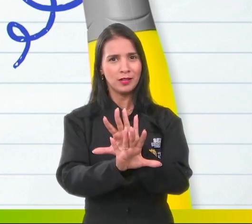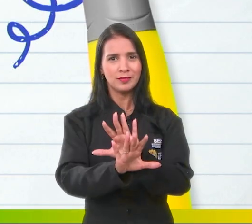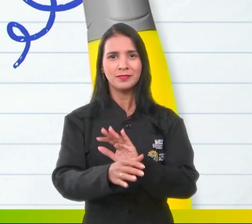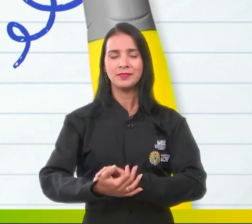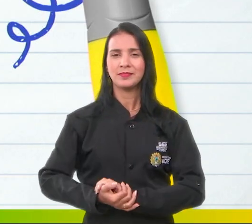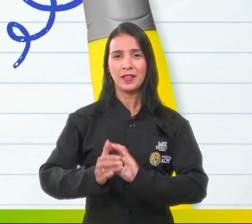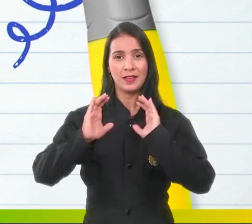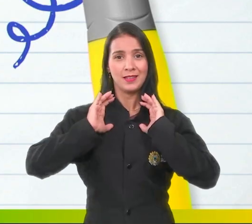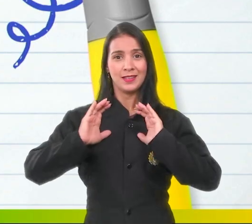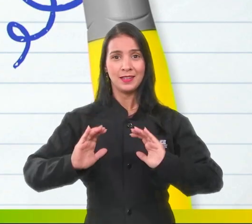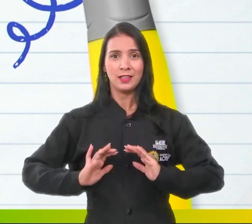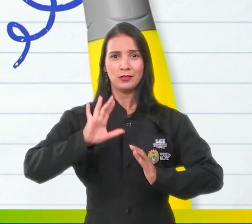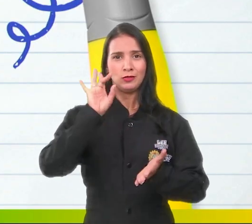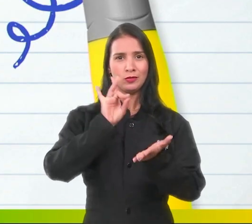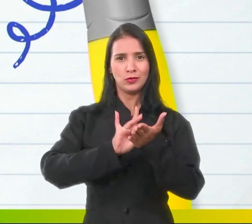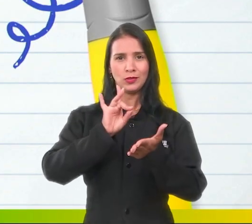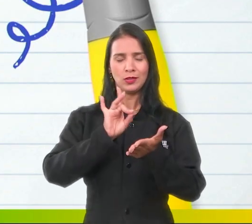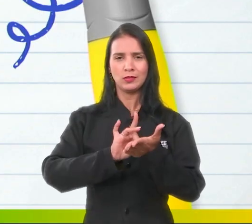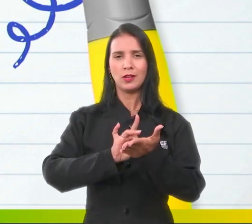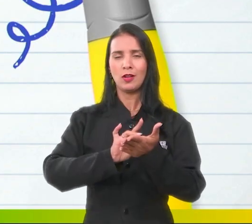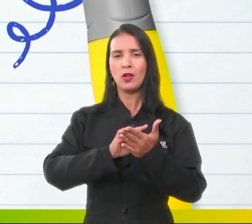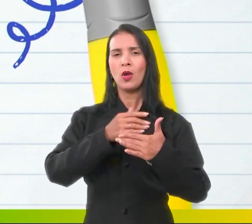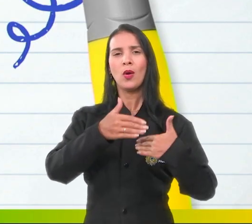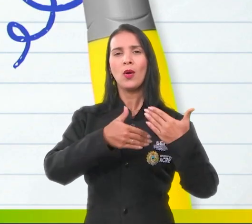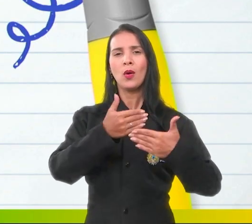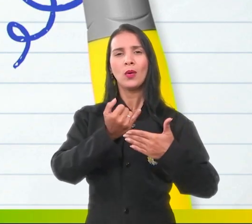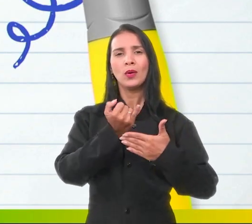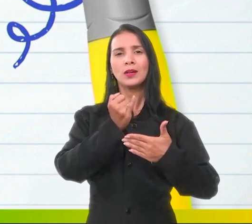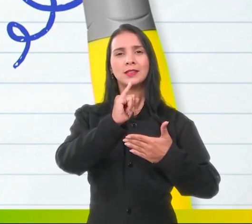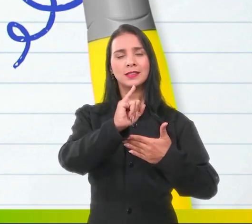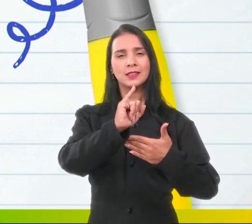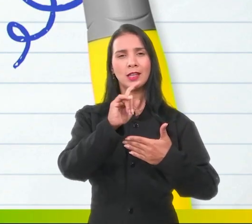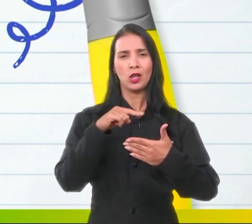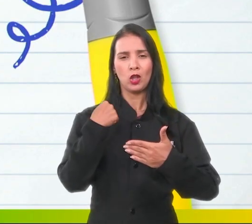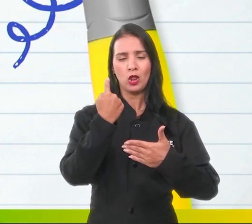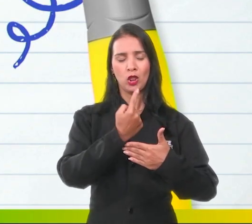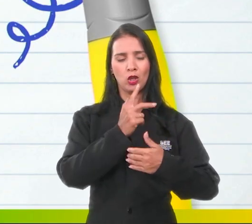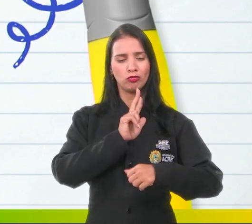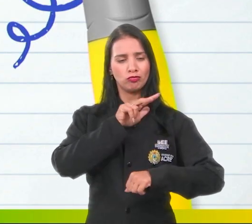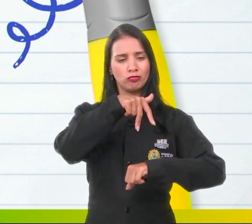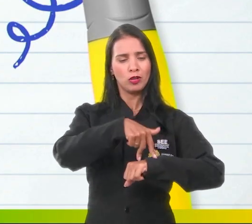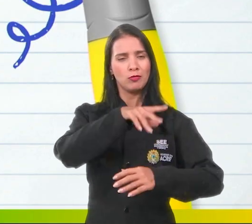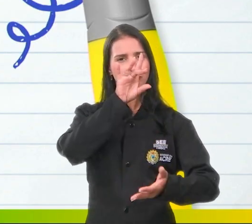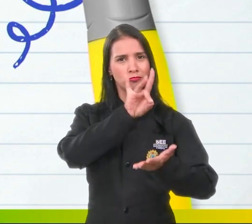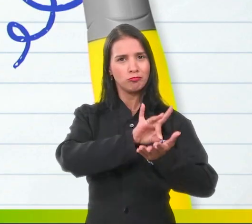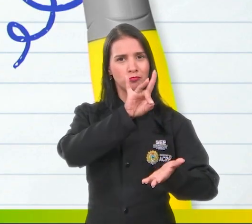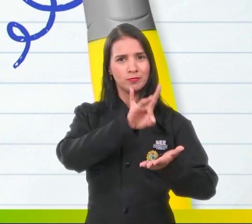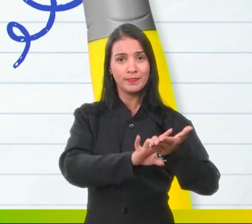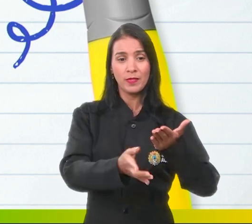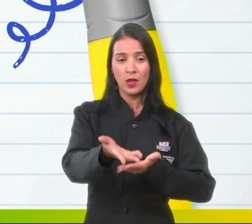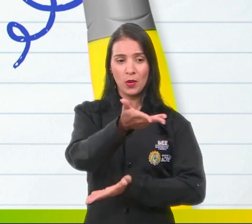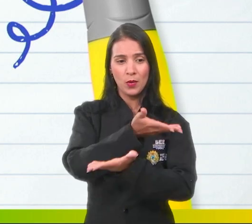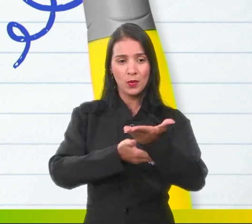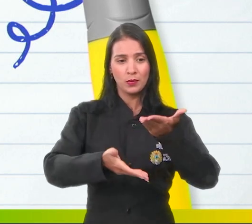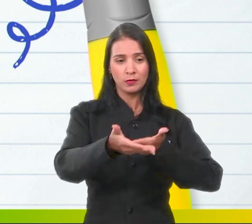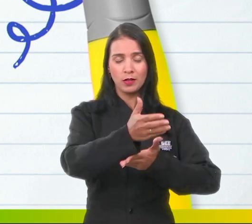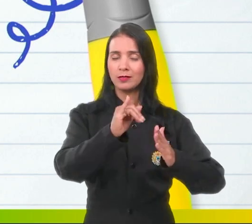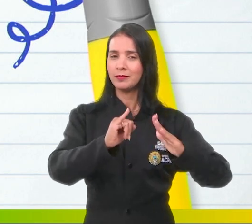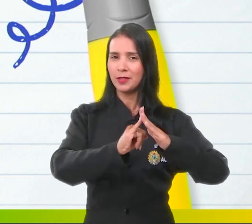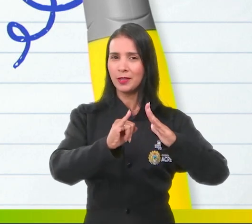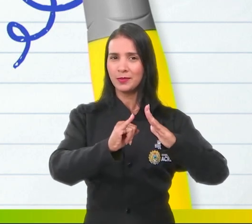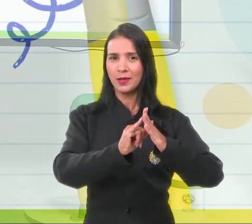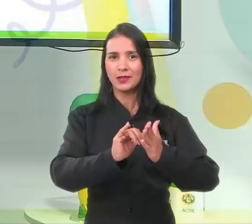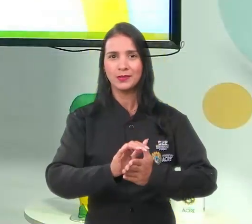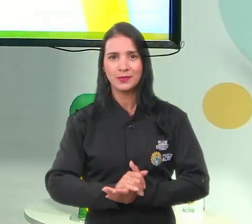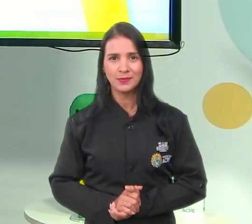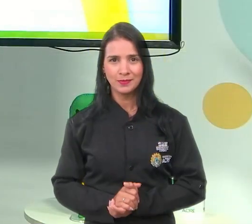se concretiza quando os indivíduos atuam ativamente nos espaços institucionais.